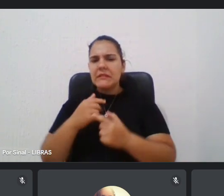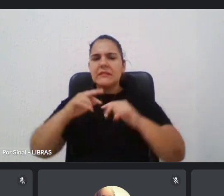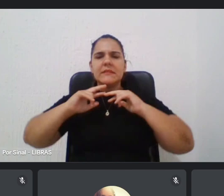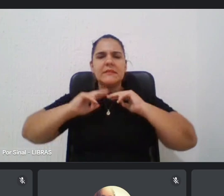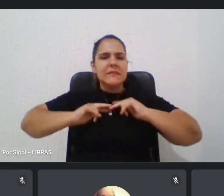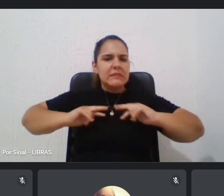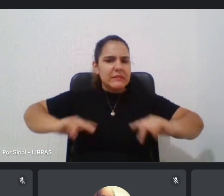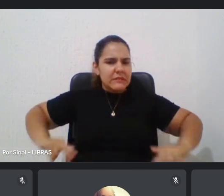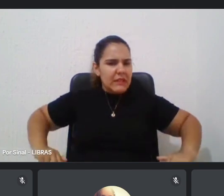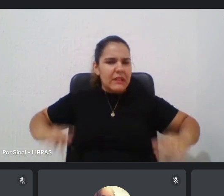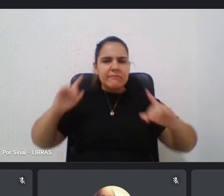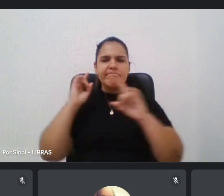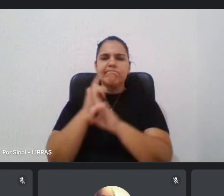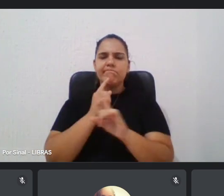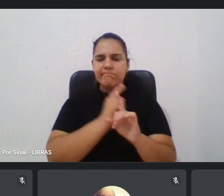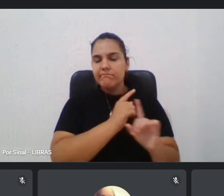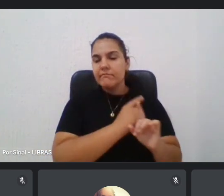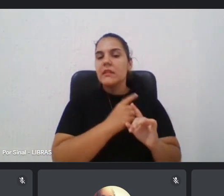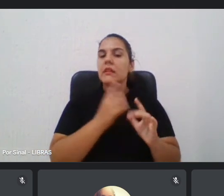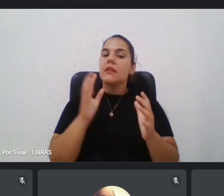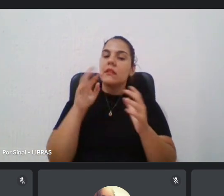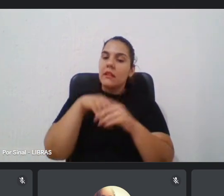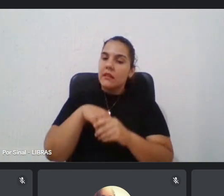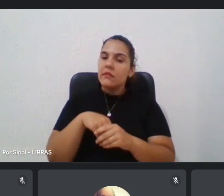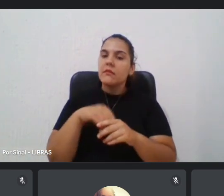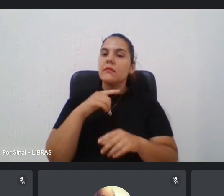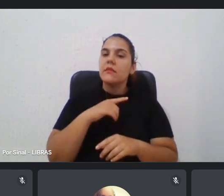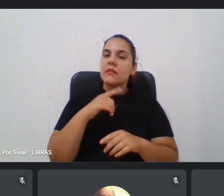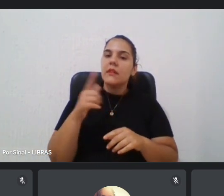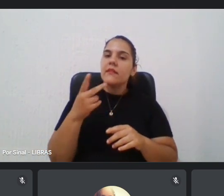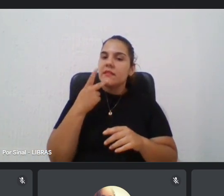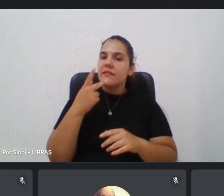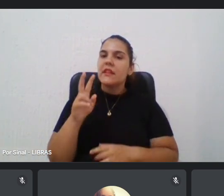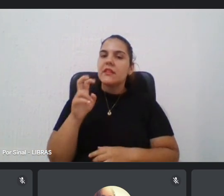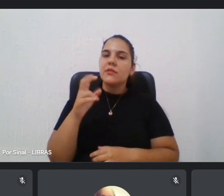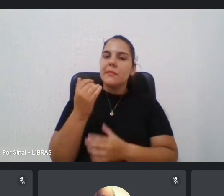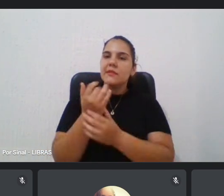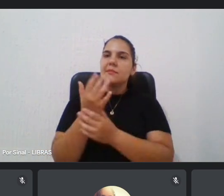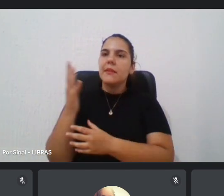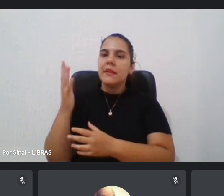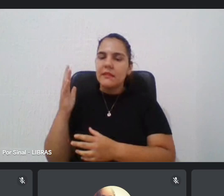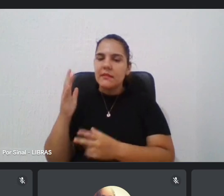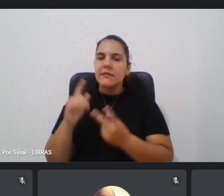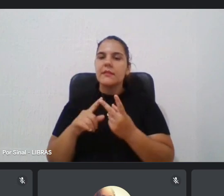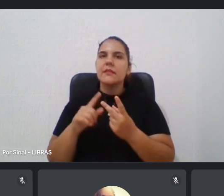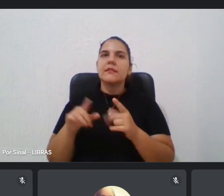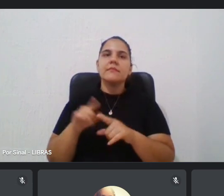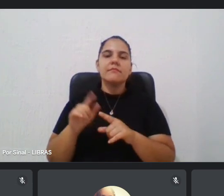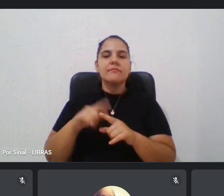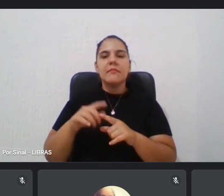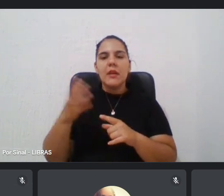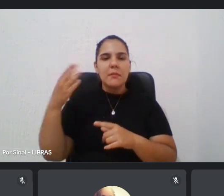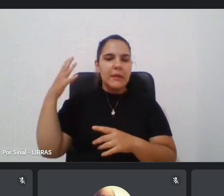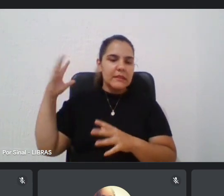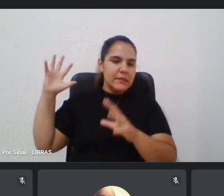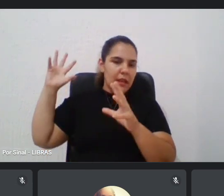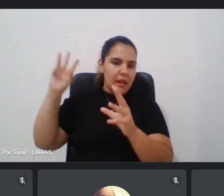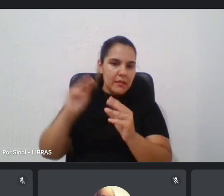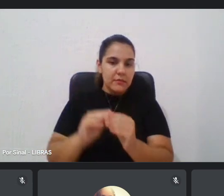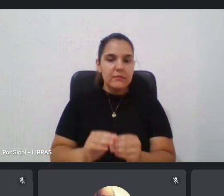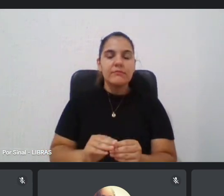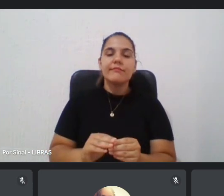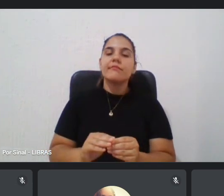trazendo, a questão do resgate das plantas, da ancestralidade, de diversas expressões culturais, isso é muito forte. e